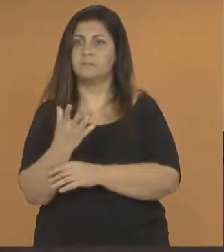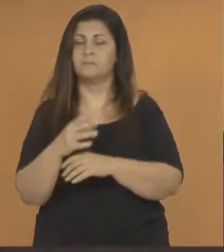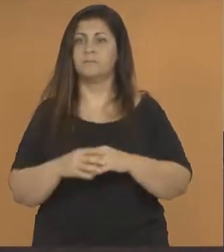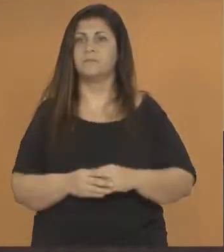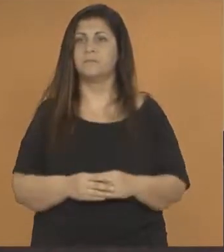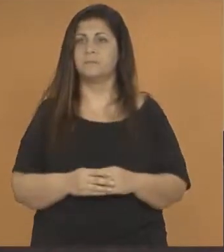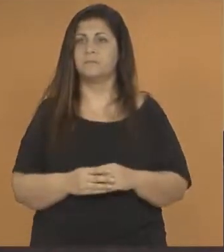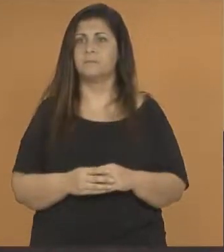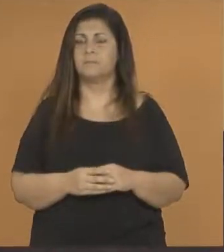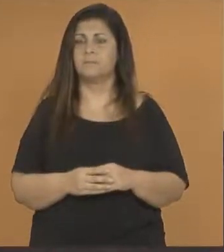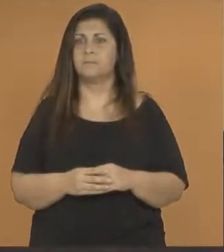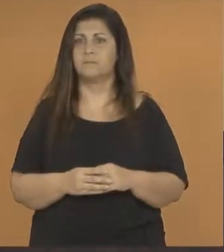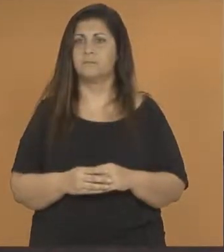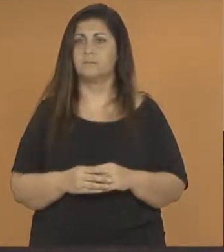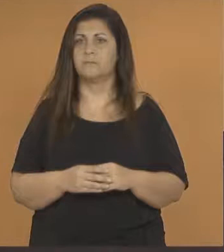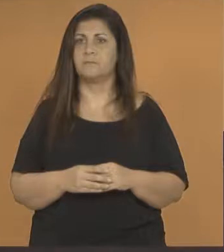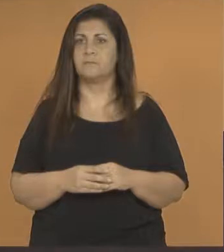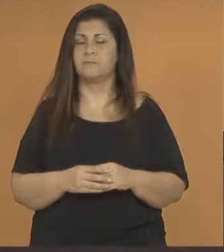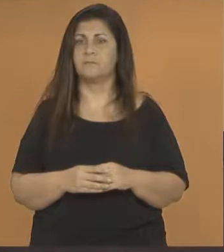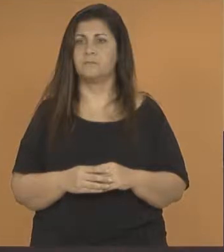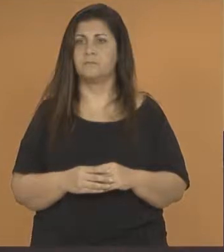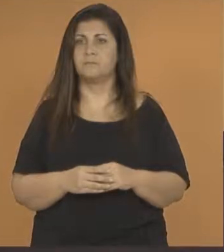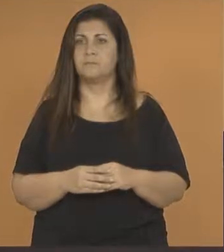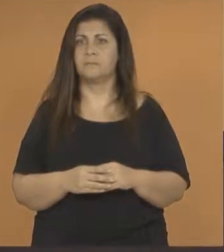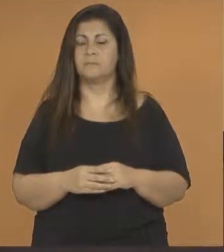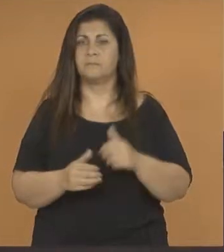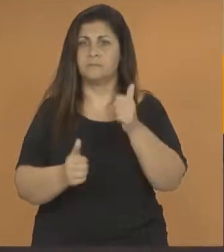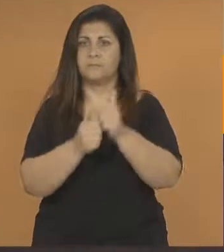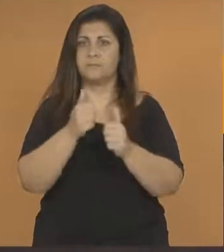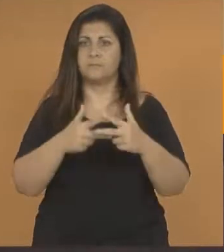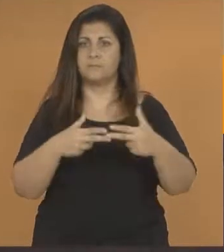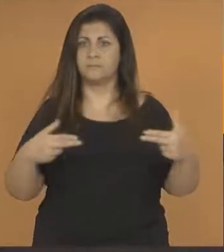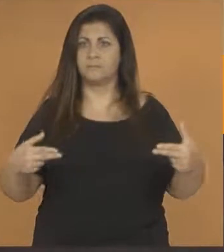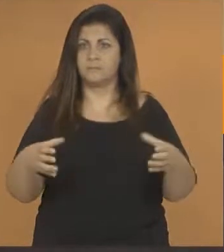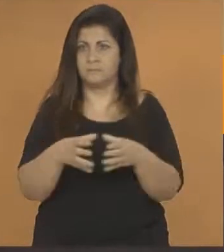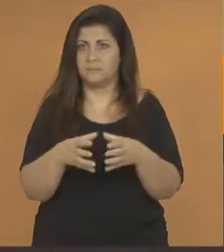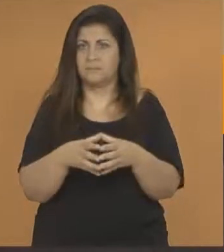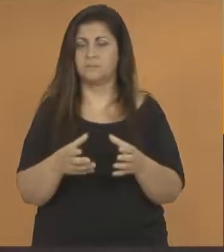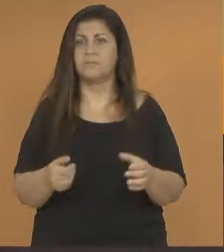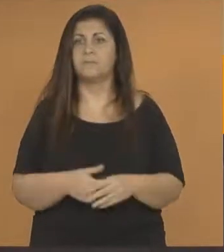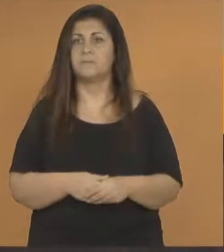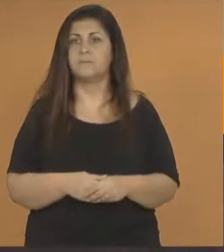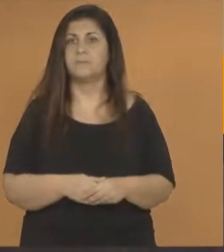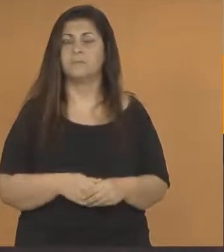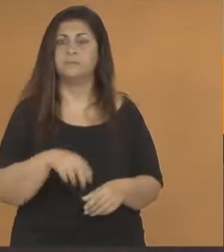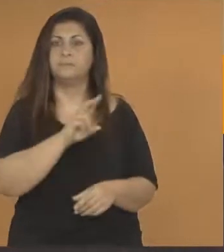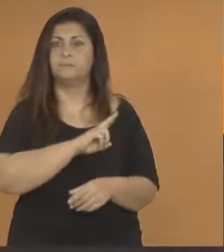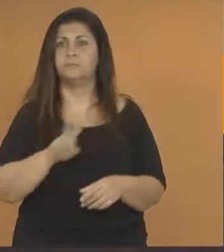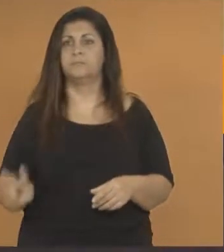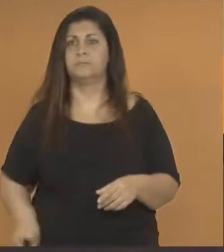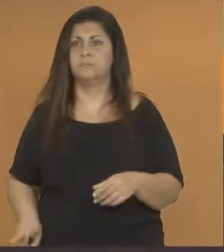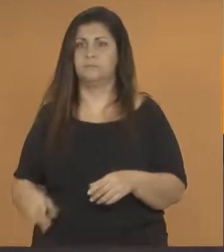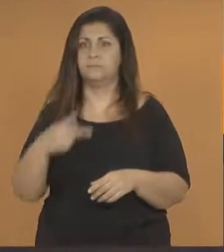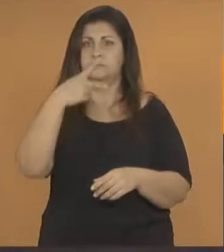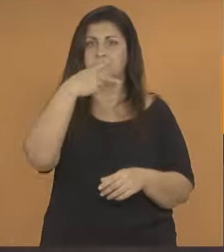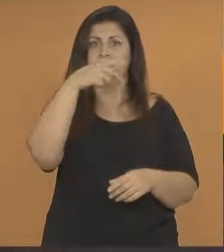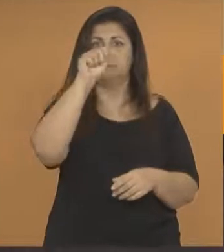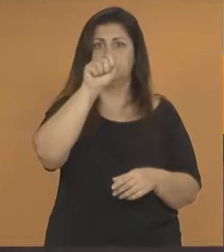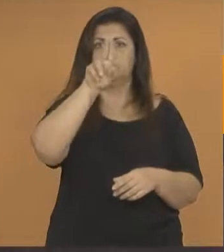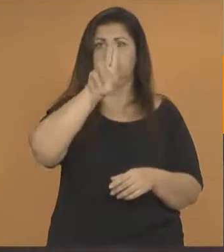Câmara Municipal de Jacareí, da Frente Popular do Esporte e da Outras Providências. Autoria, vereador Paulinho dos